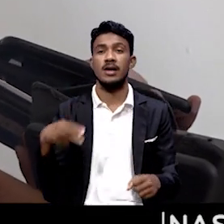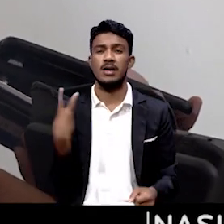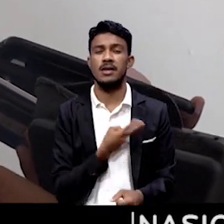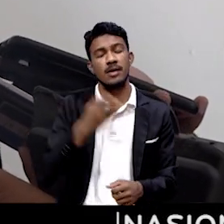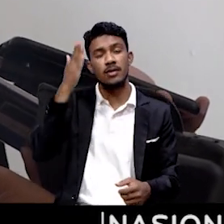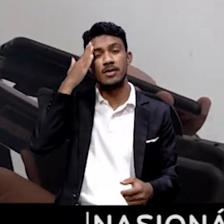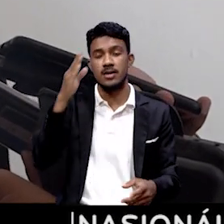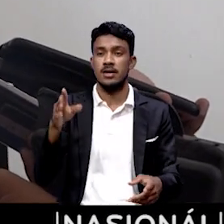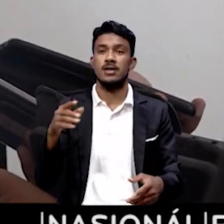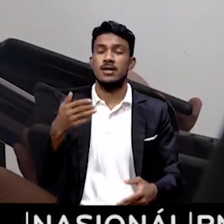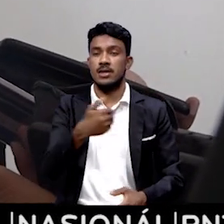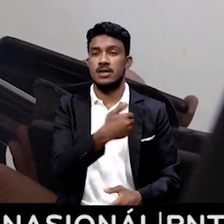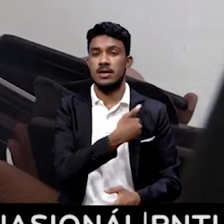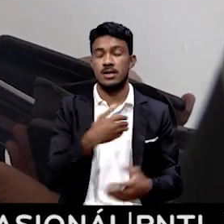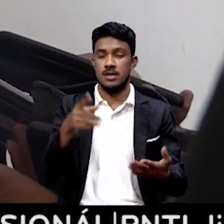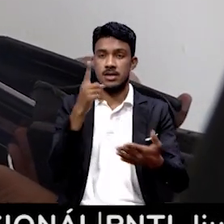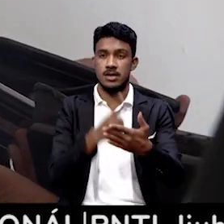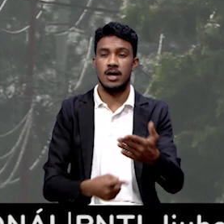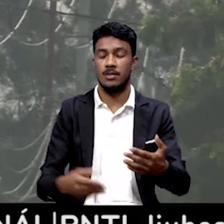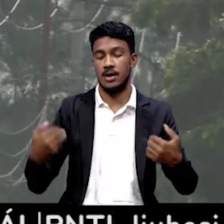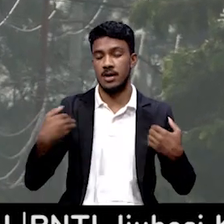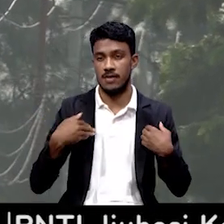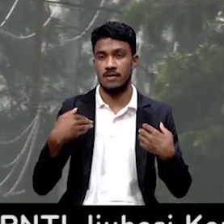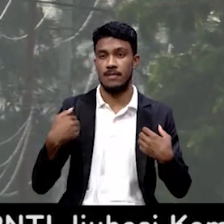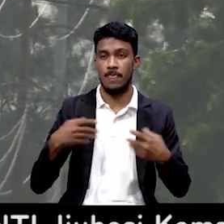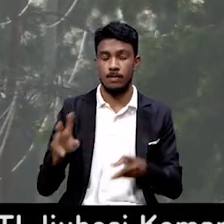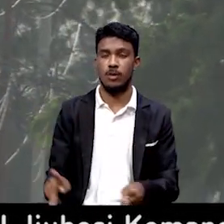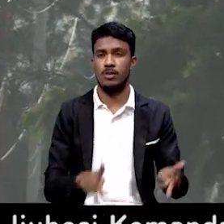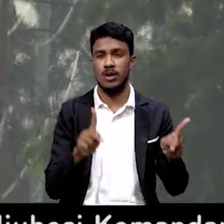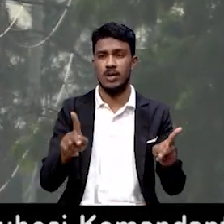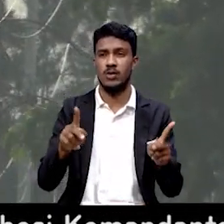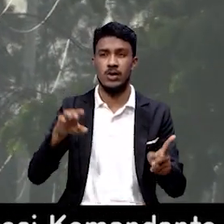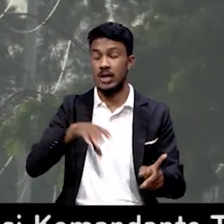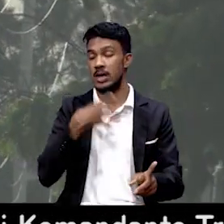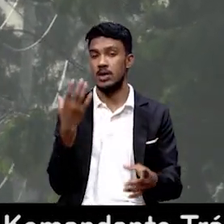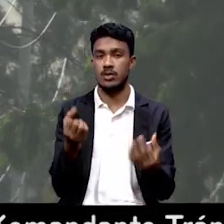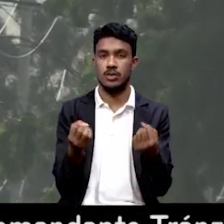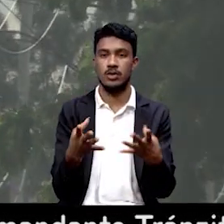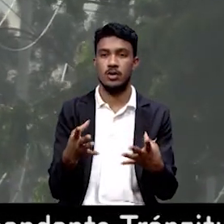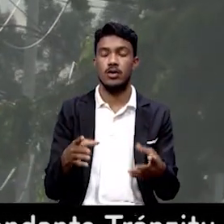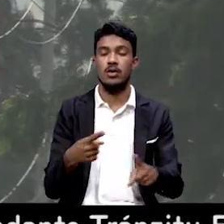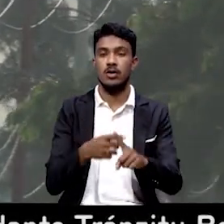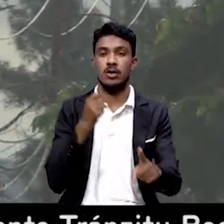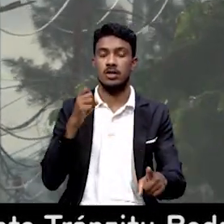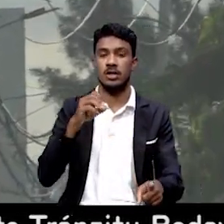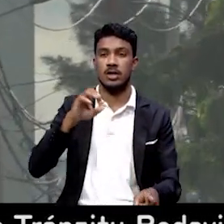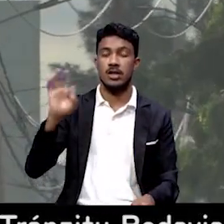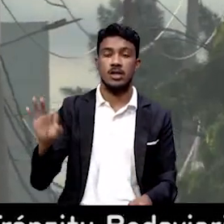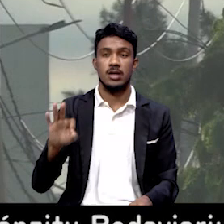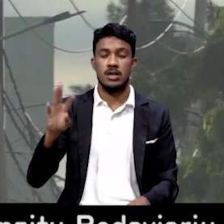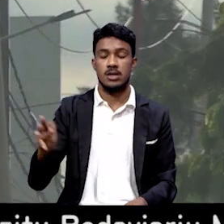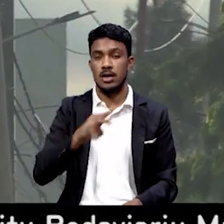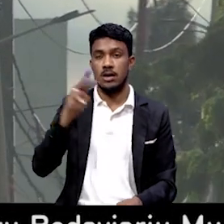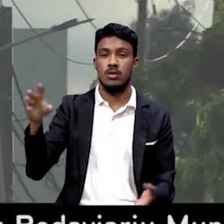edetel publiko reazi makas. Husi segunda to sexta ita label hamate ahe tamba insong hoto to halu